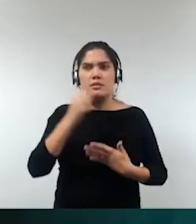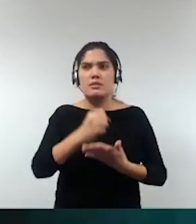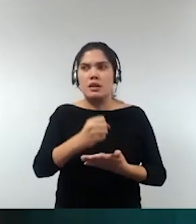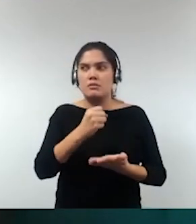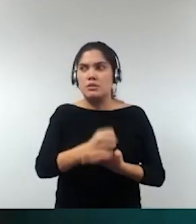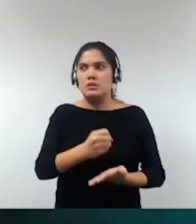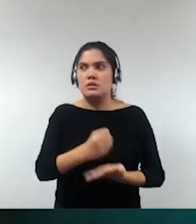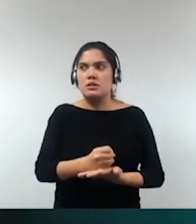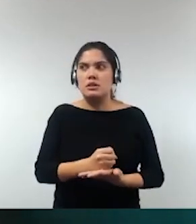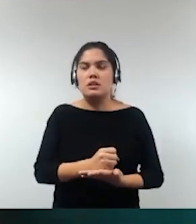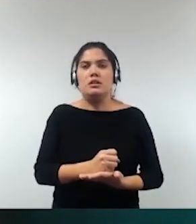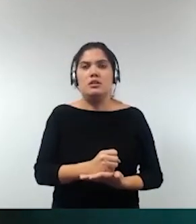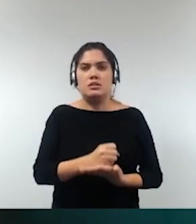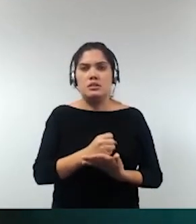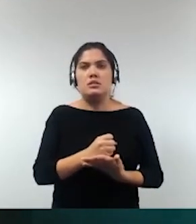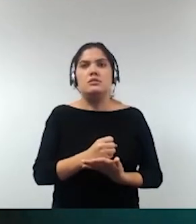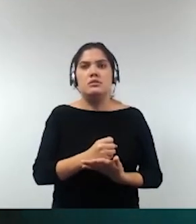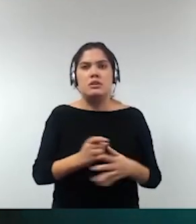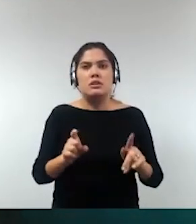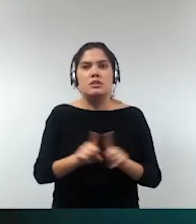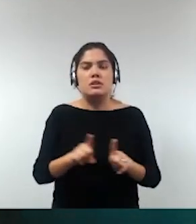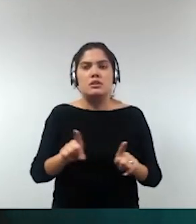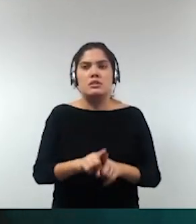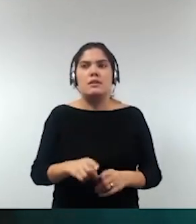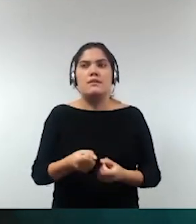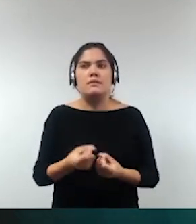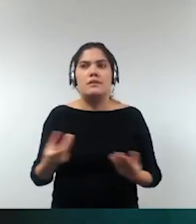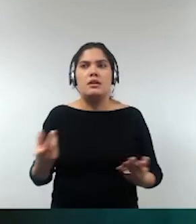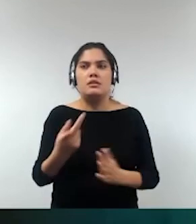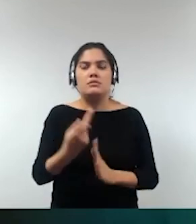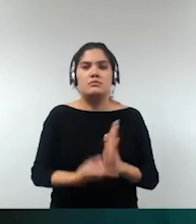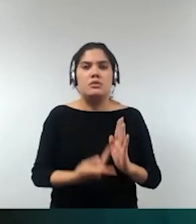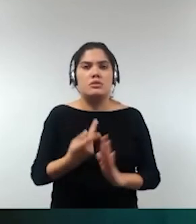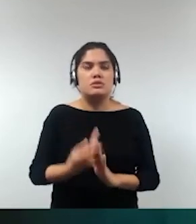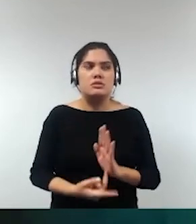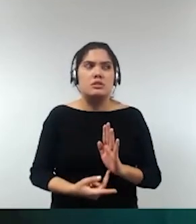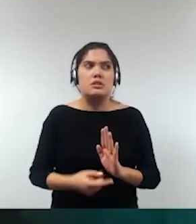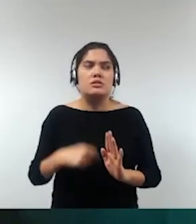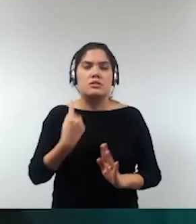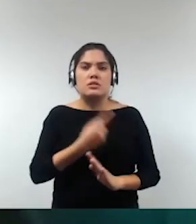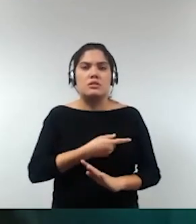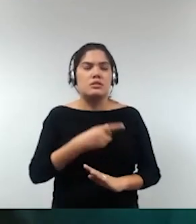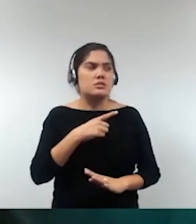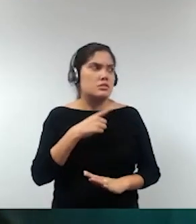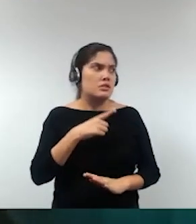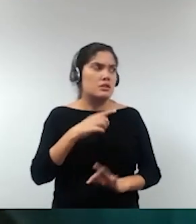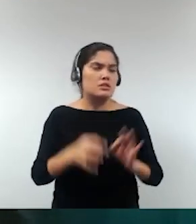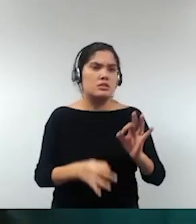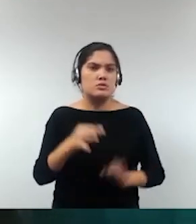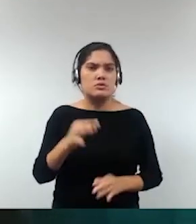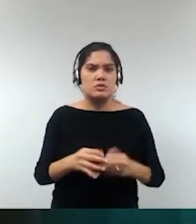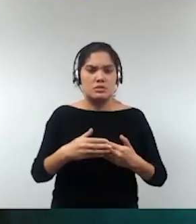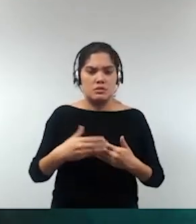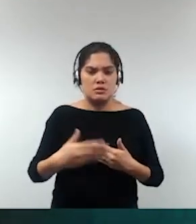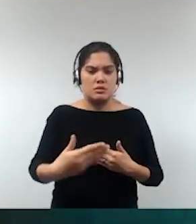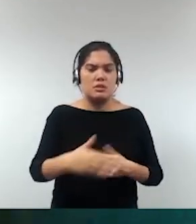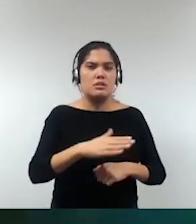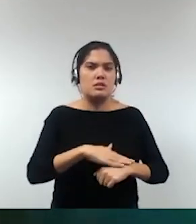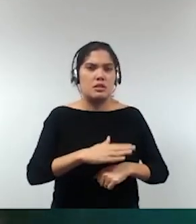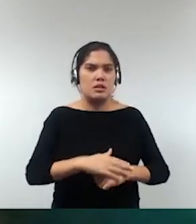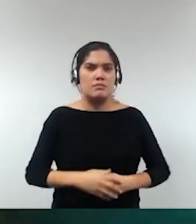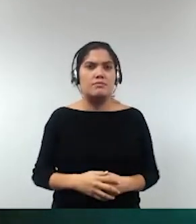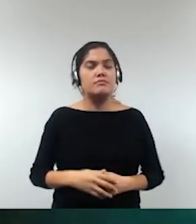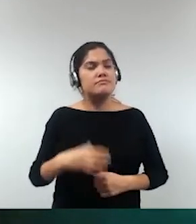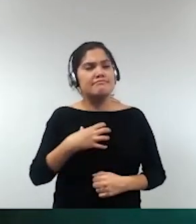ser um piloto de um dos grandes projetos que a gente vai ter na Justiça aí nos próximos tempos. Então, eu fico